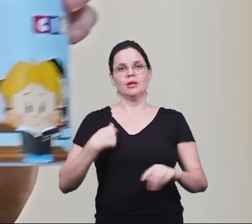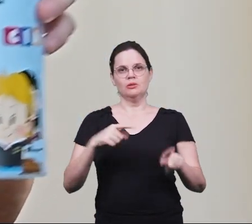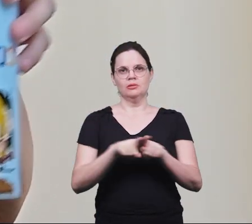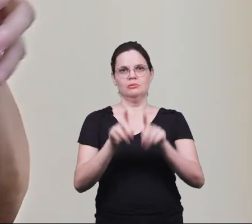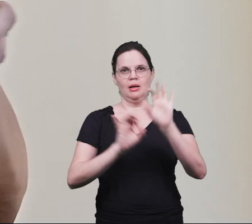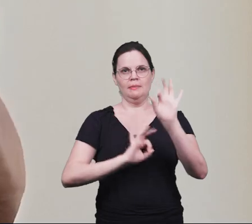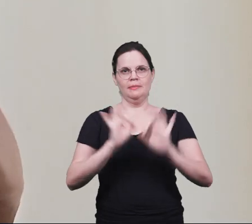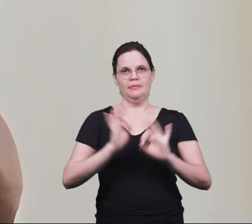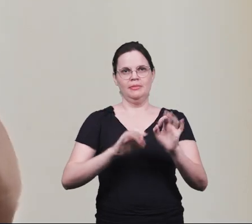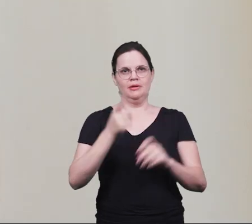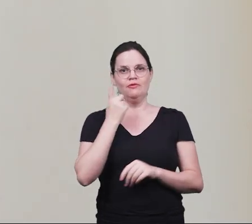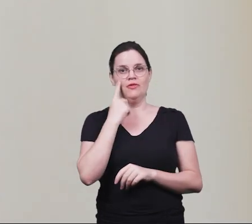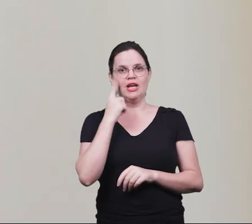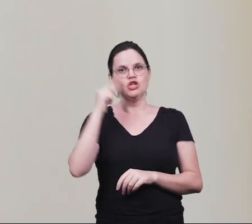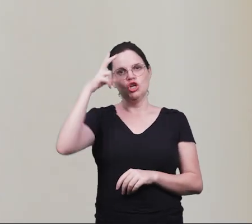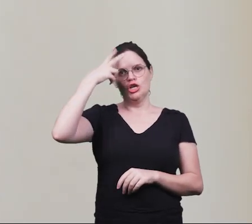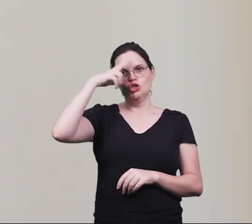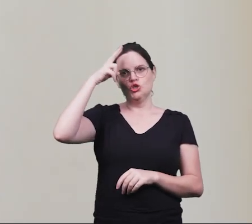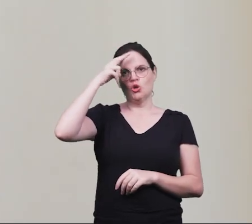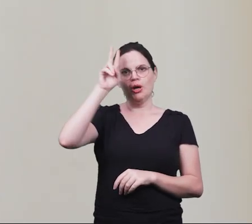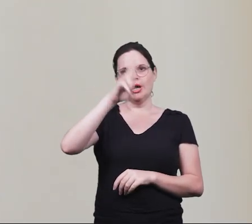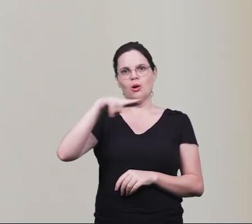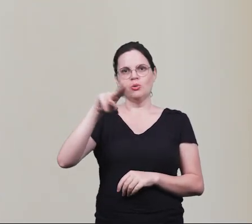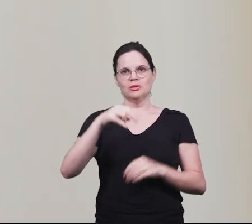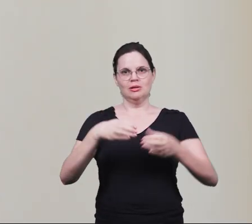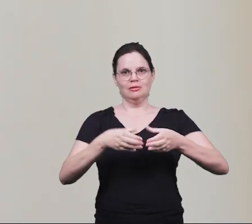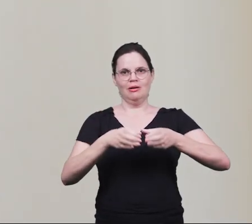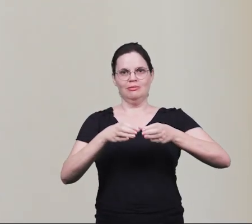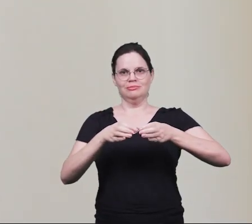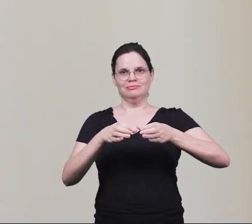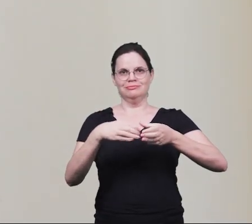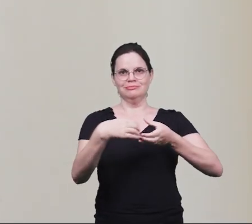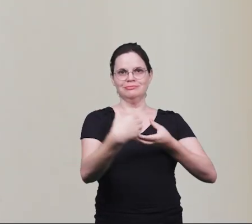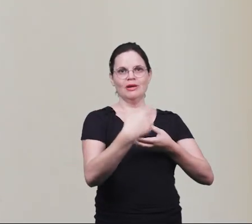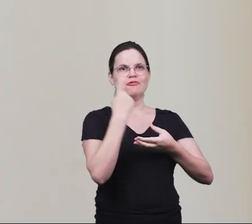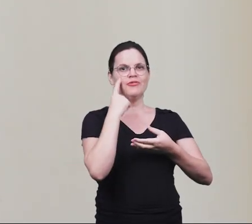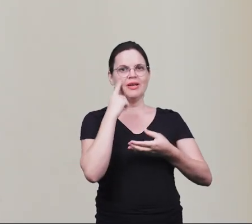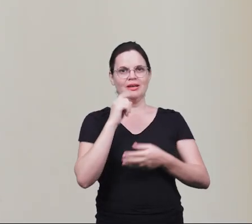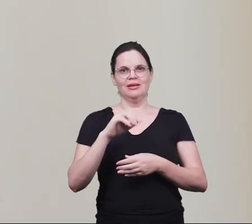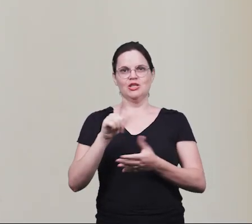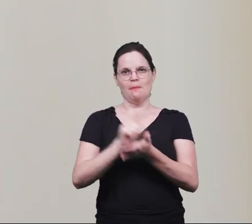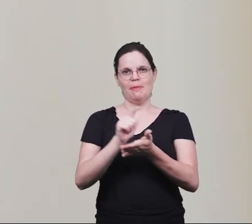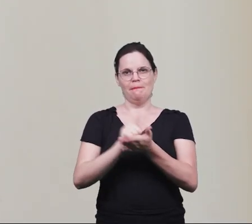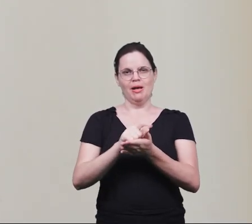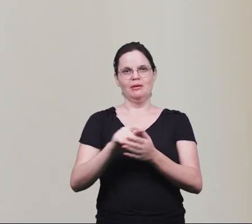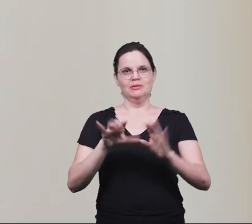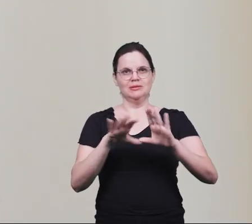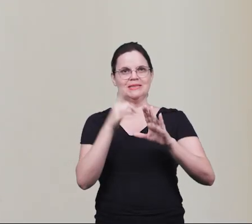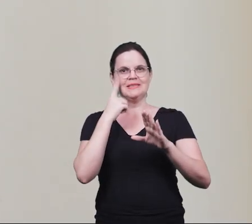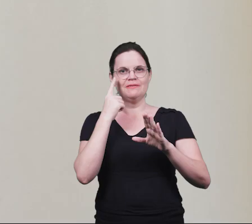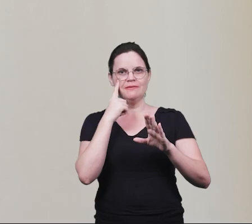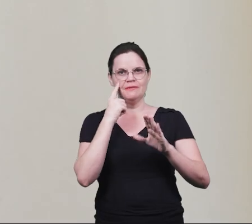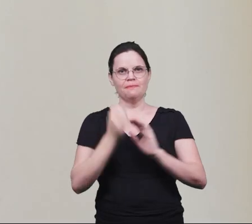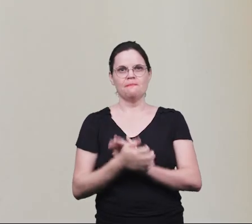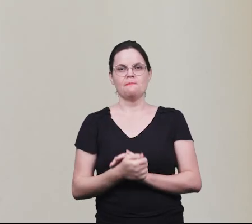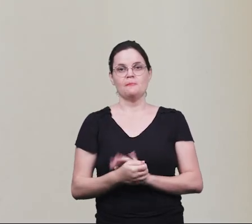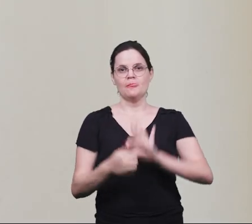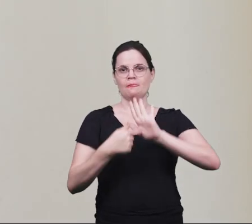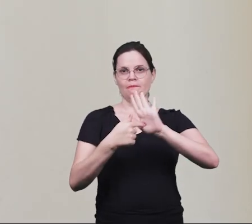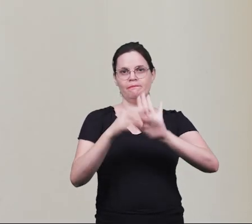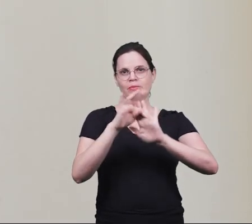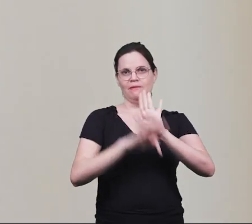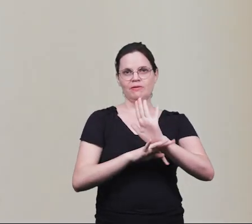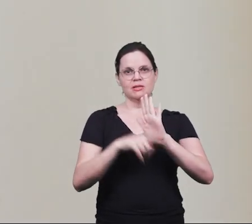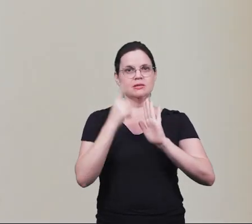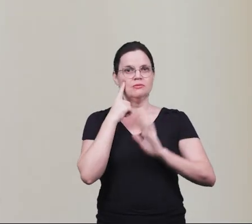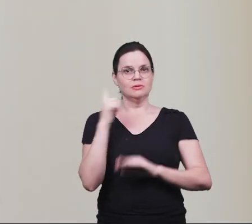aqui também uma história na lata. Vejam, é uma lata de papelão que eu colei um adesivo, né? Coloquei